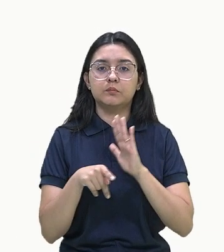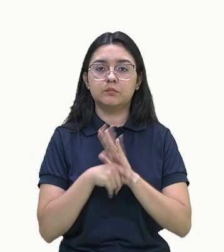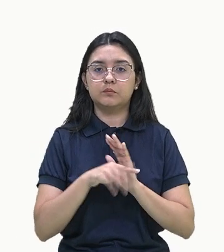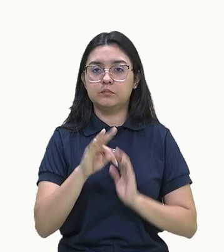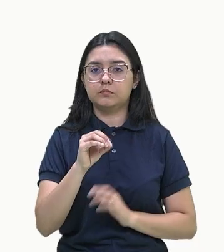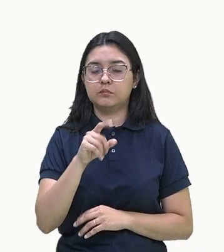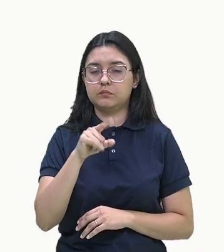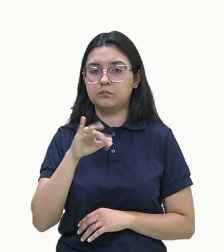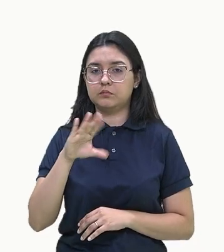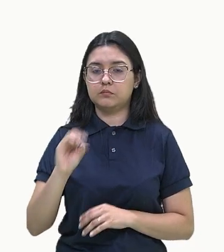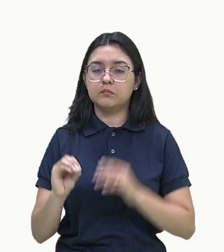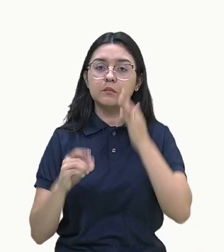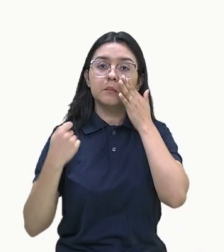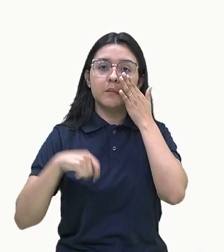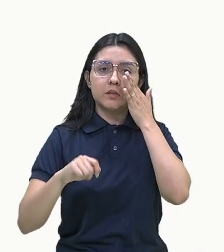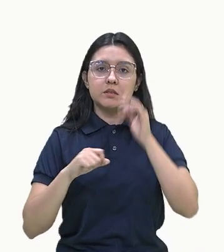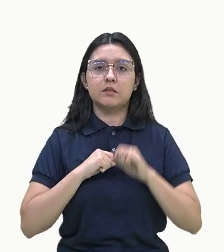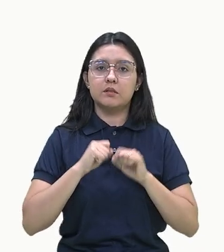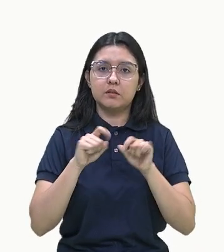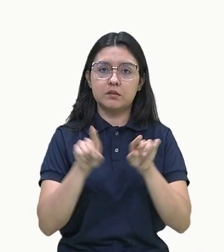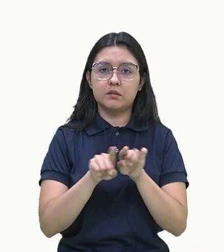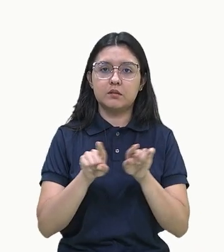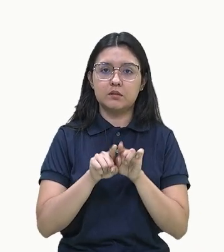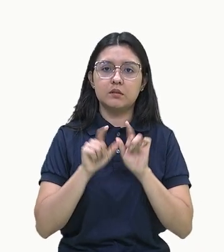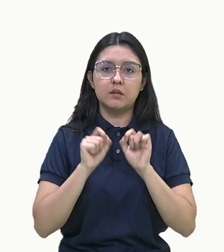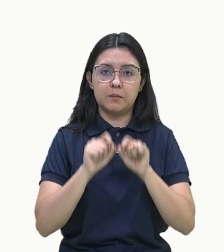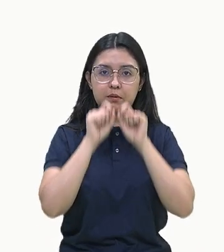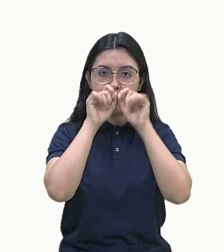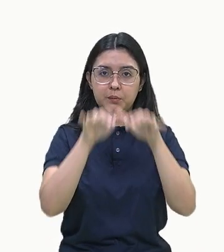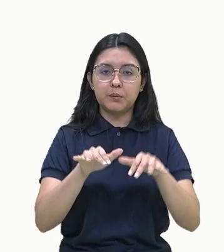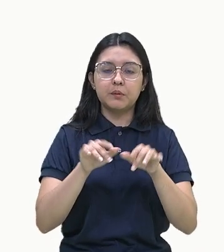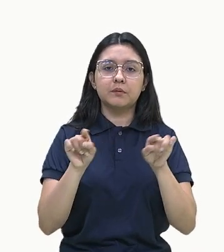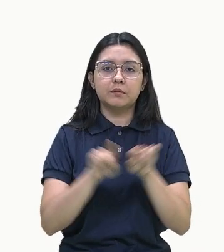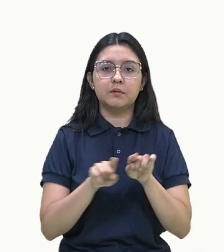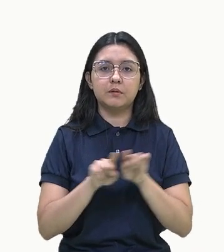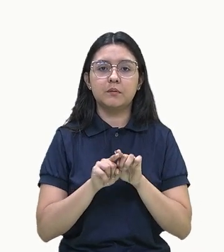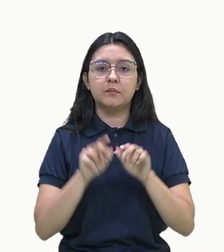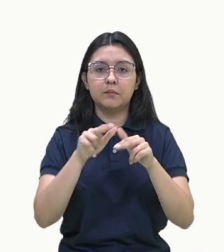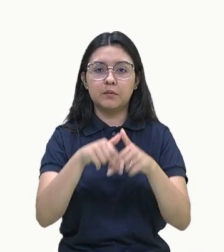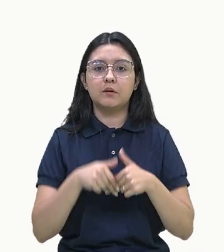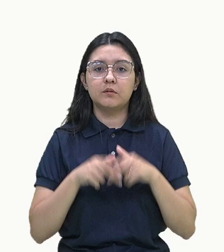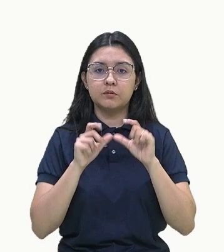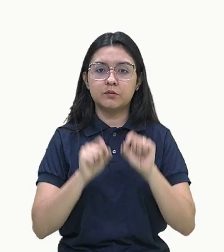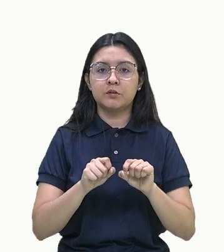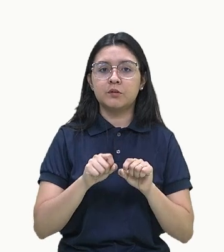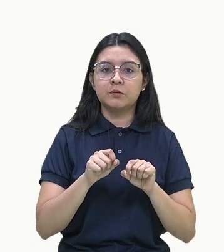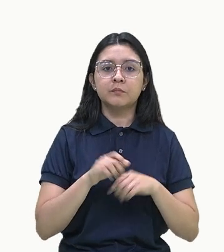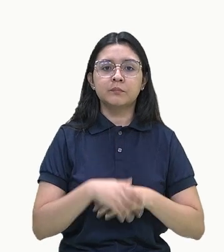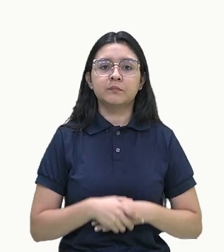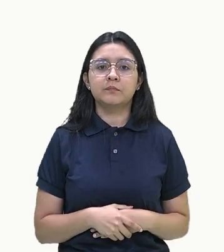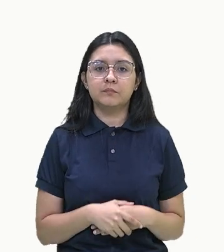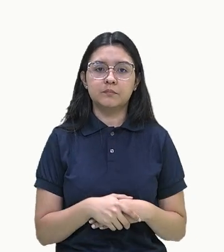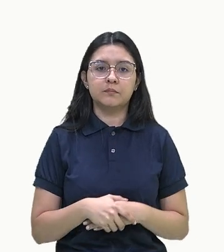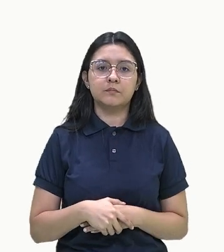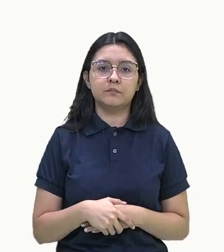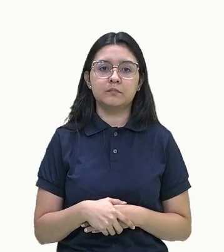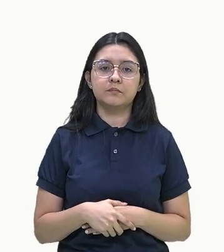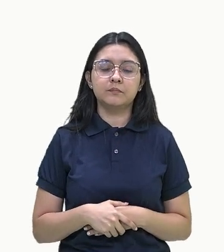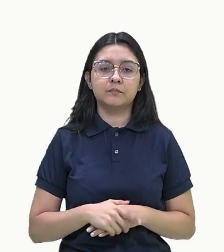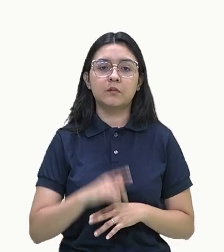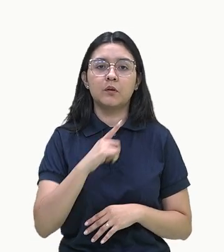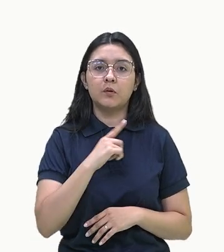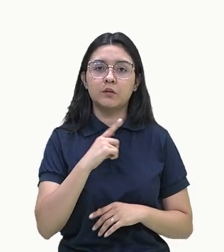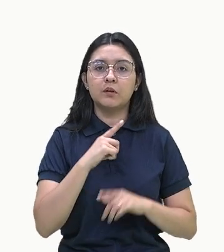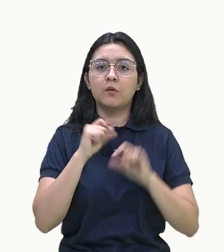tóxico e que ele tem que ser eliminado para o meio externo por meio da expiração, quando nós estamos lançando